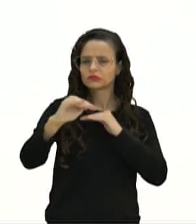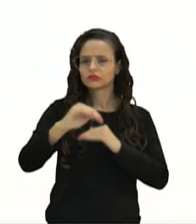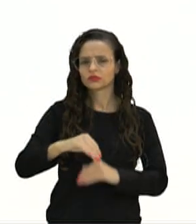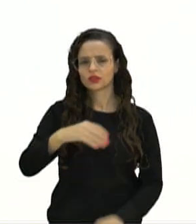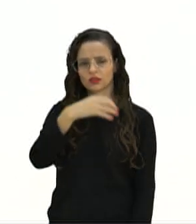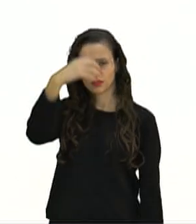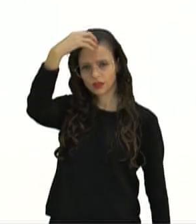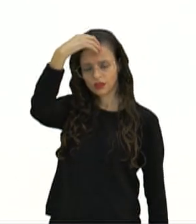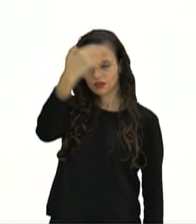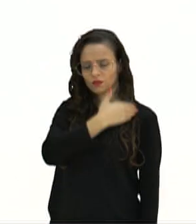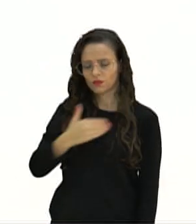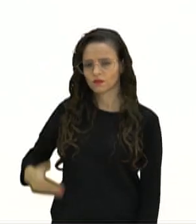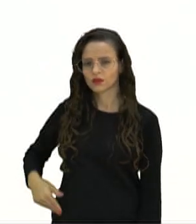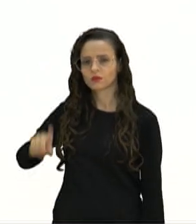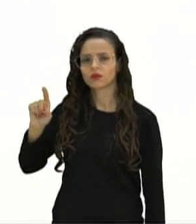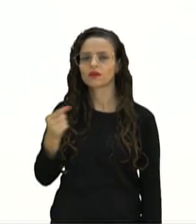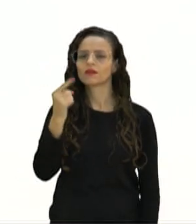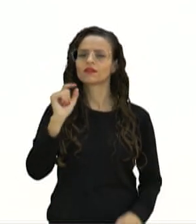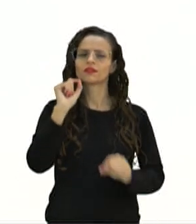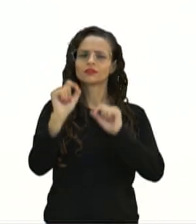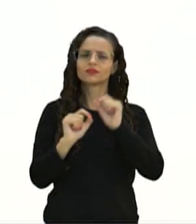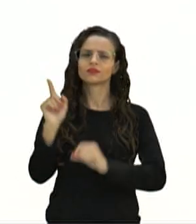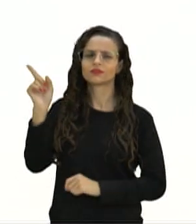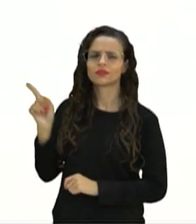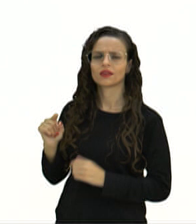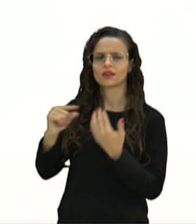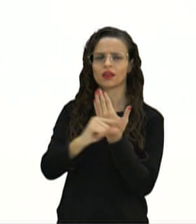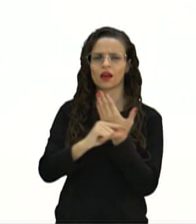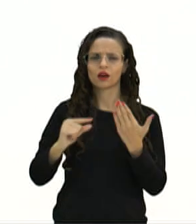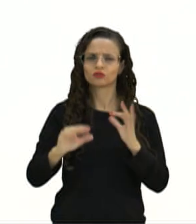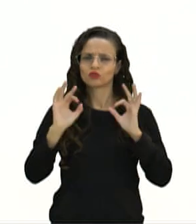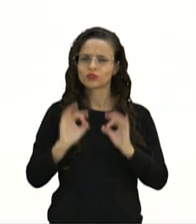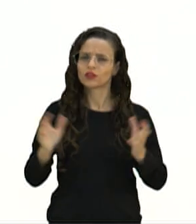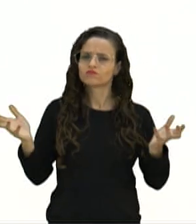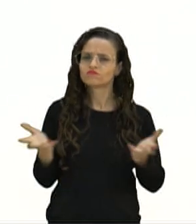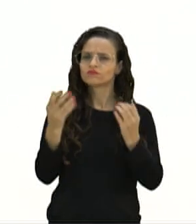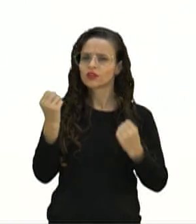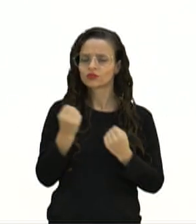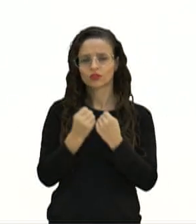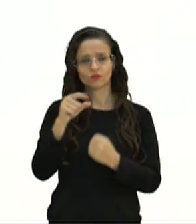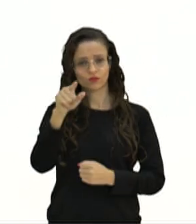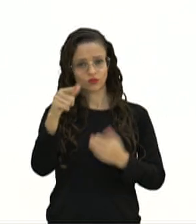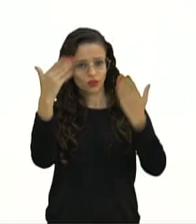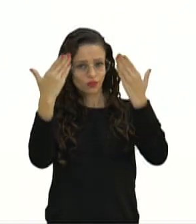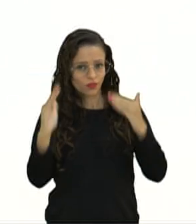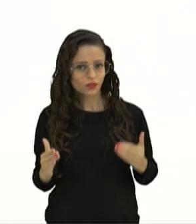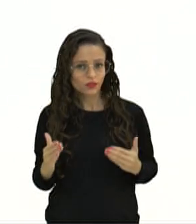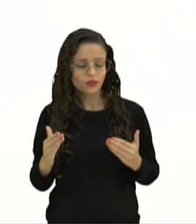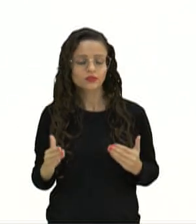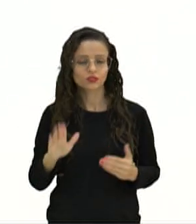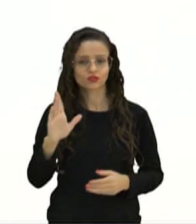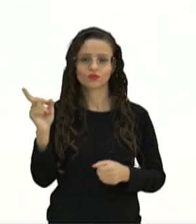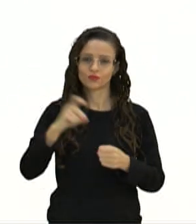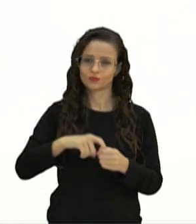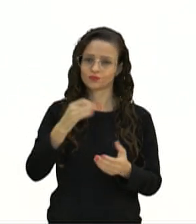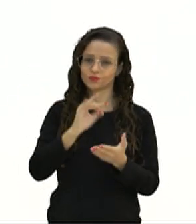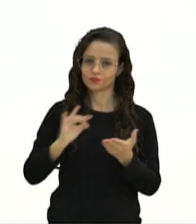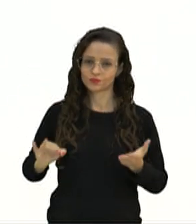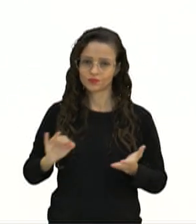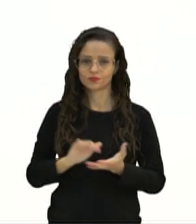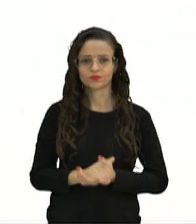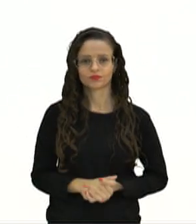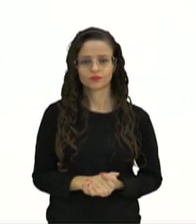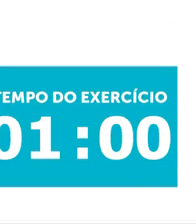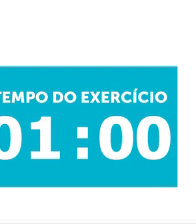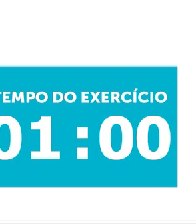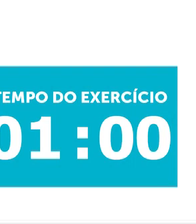possível destacar Maquiavel e Hobbes ou Agostinho e Rousseau? Analise as alternativas e voltamos já com a correção.